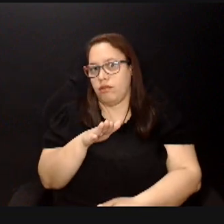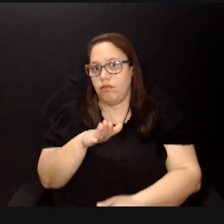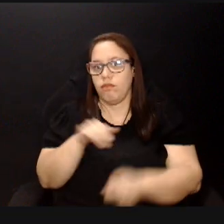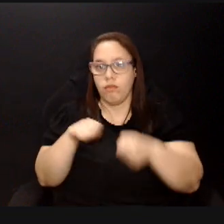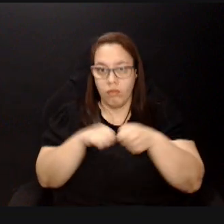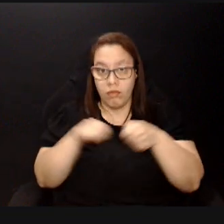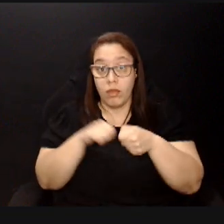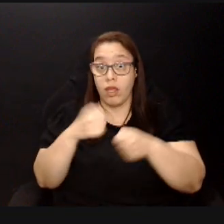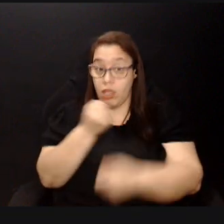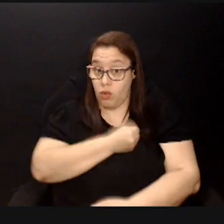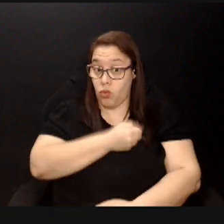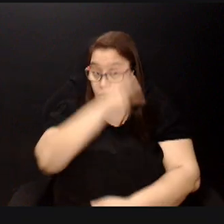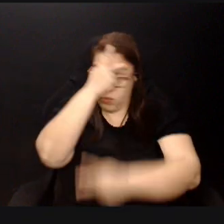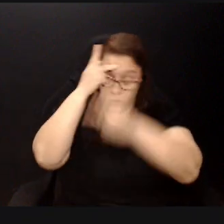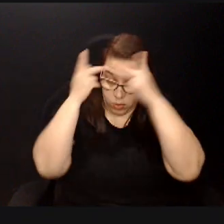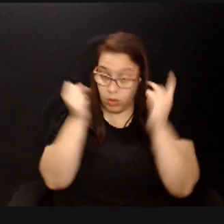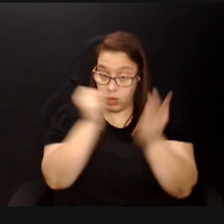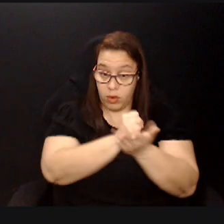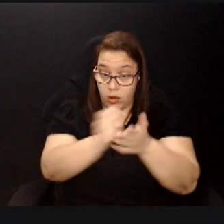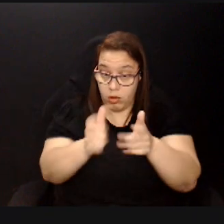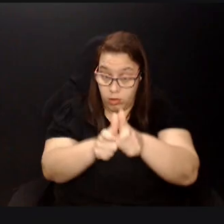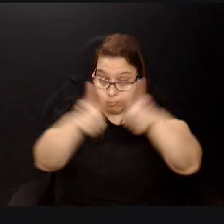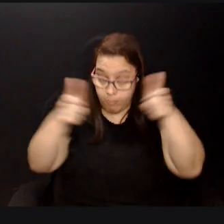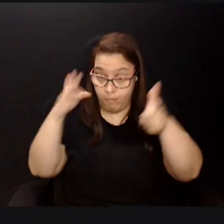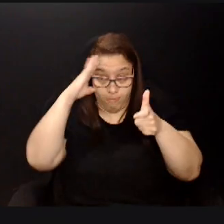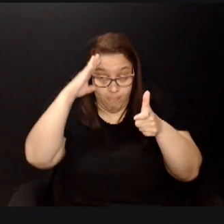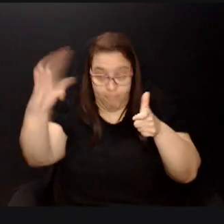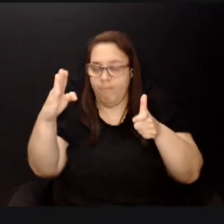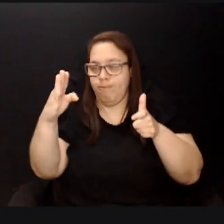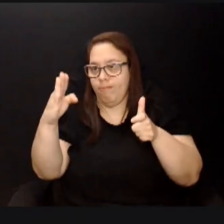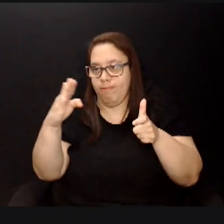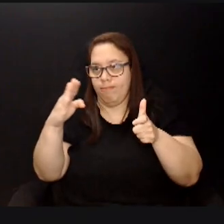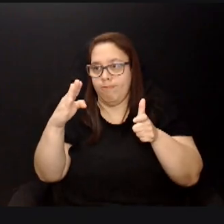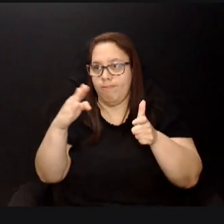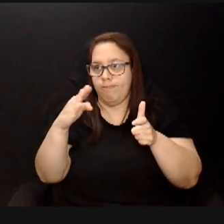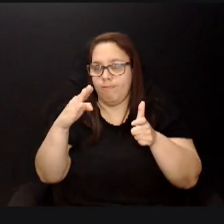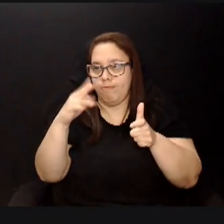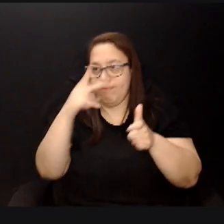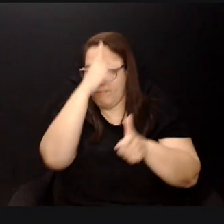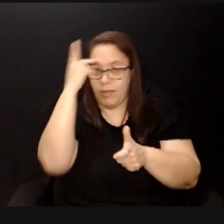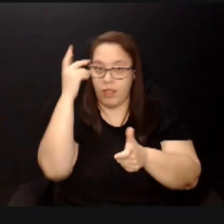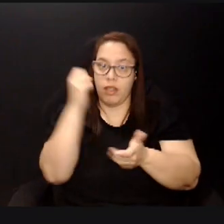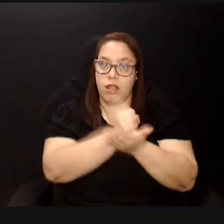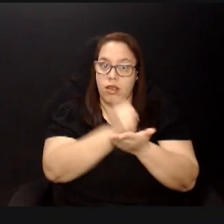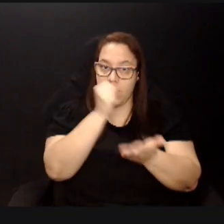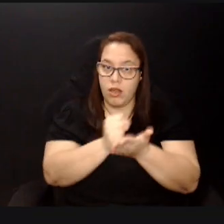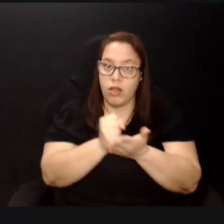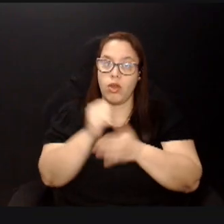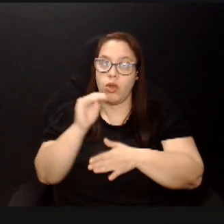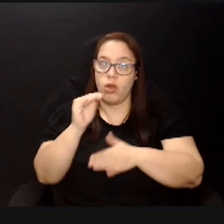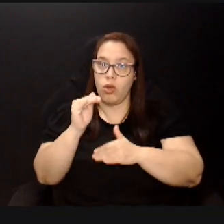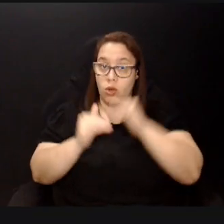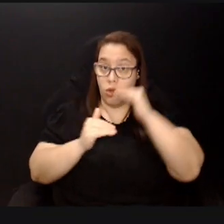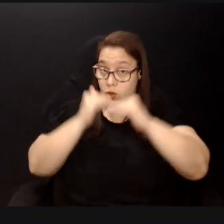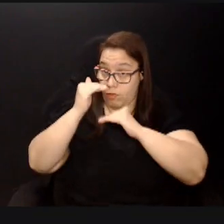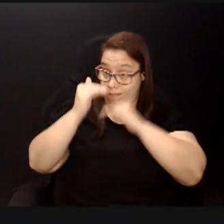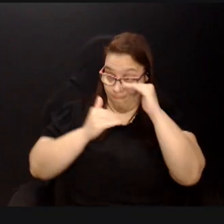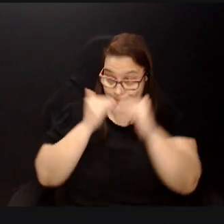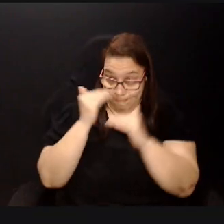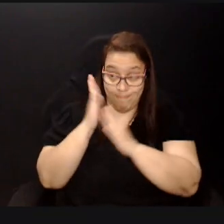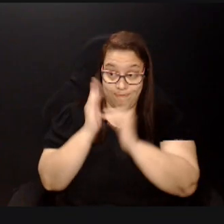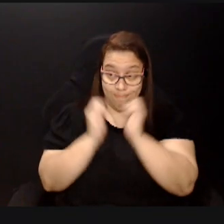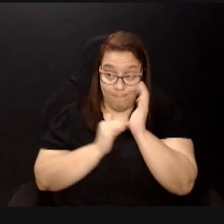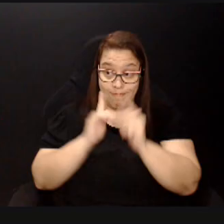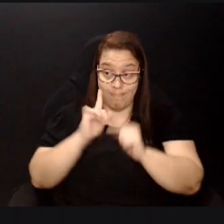de pessoas contratadas aumentem e, principalmente, que essas pessoas contratadas participem também de um plano de